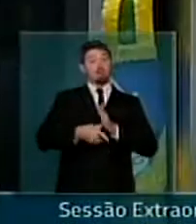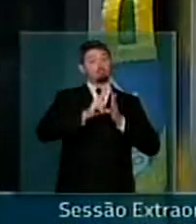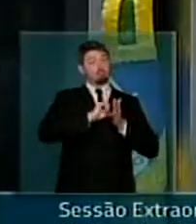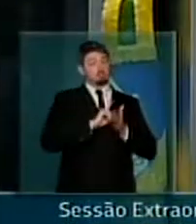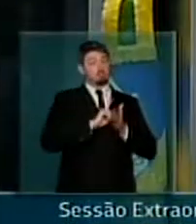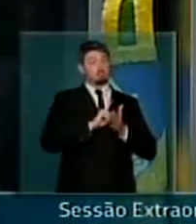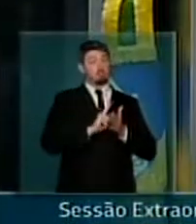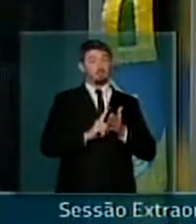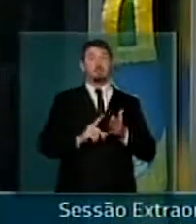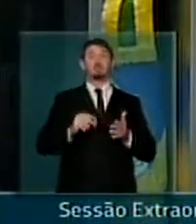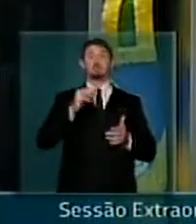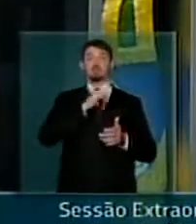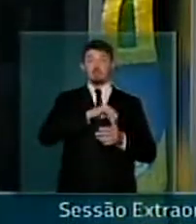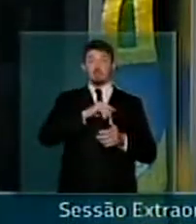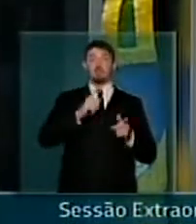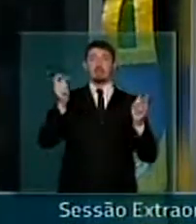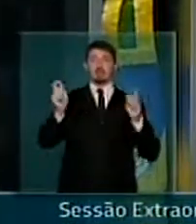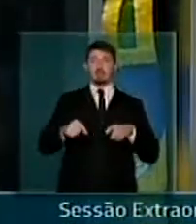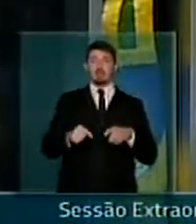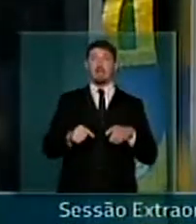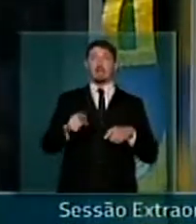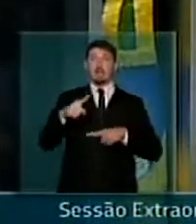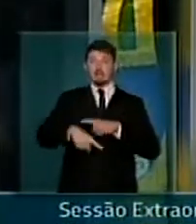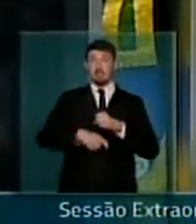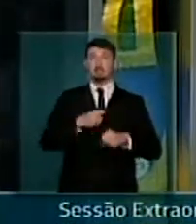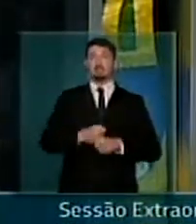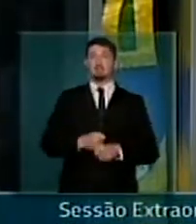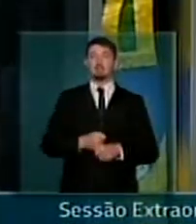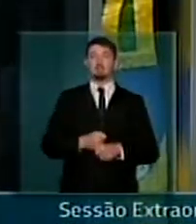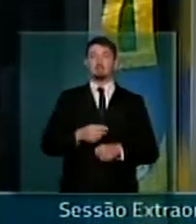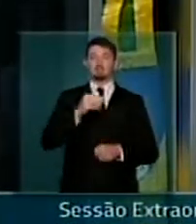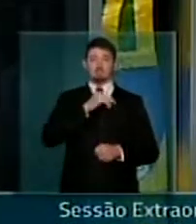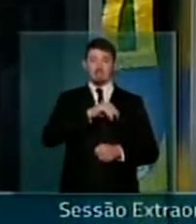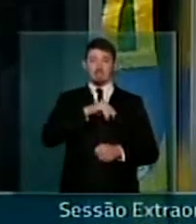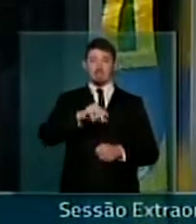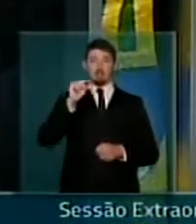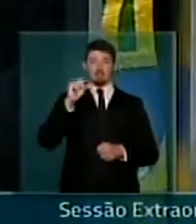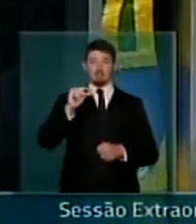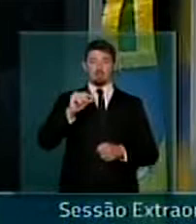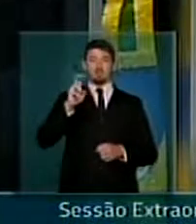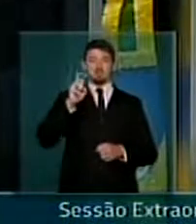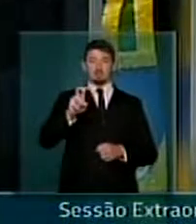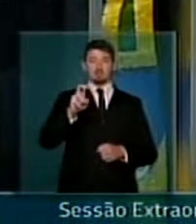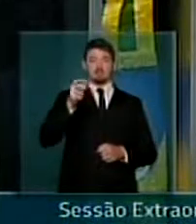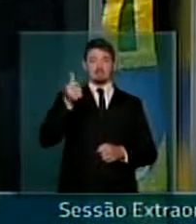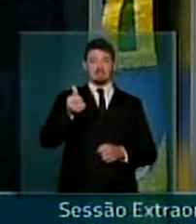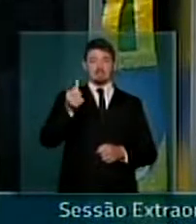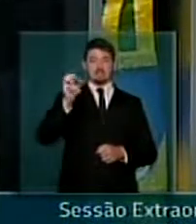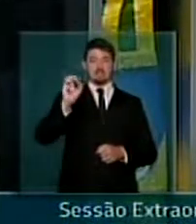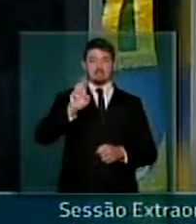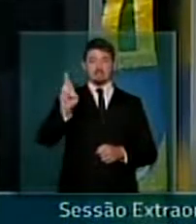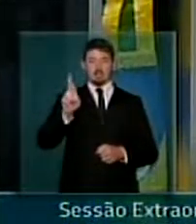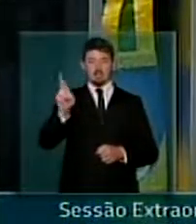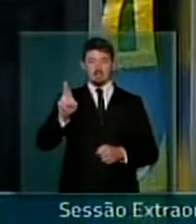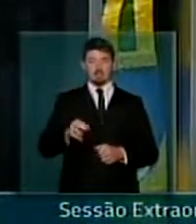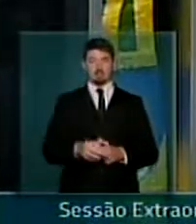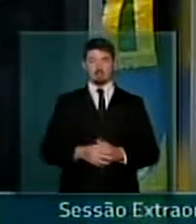antecipação que permita, ainda esse ano, um salário mínimo de R$ 560.